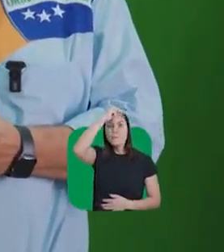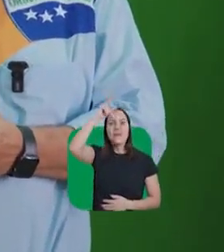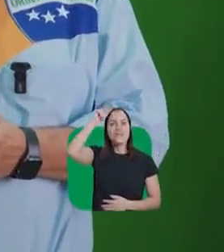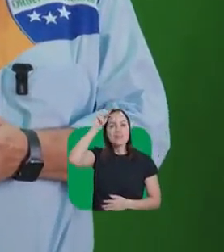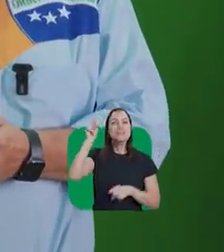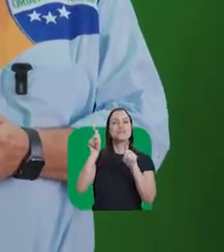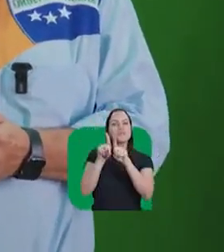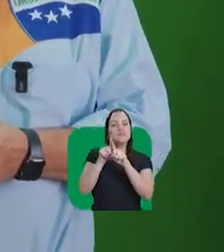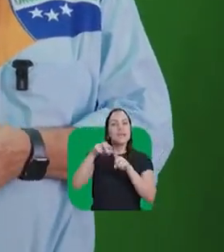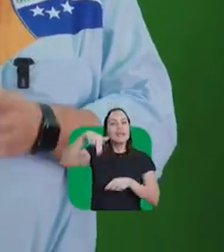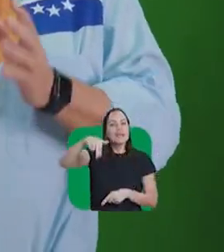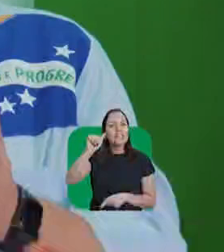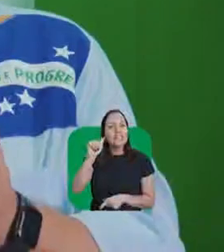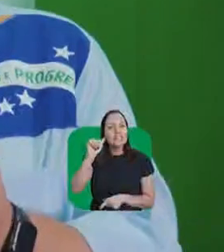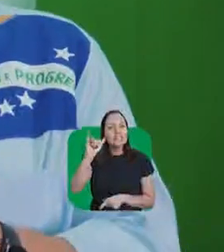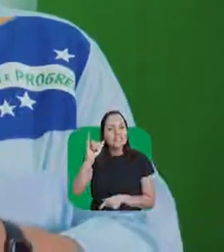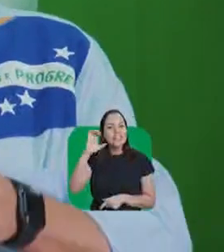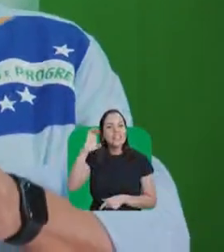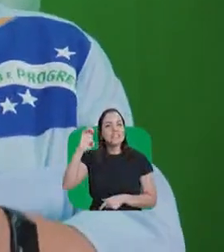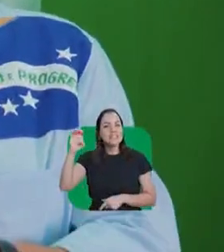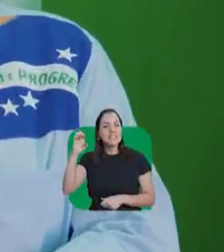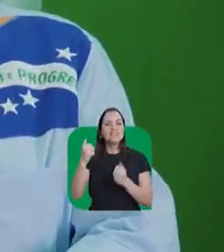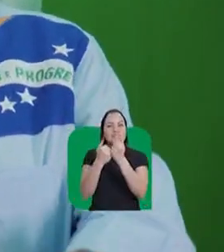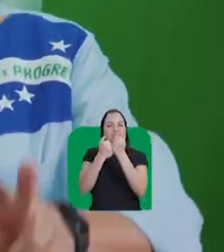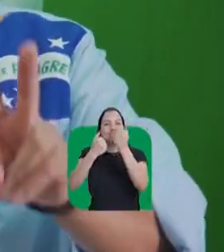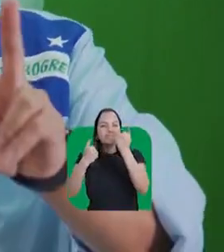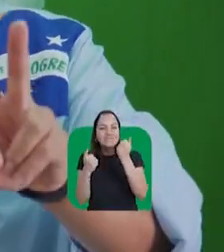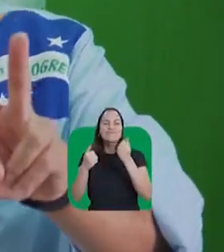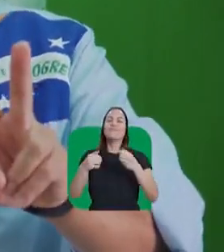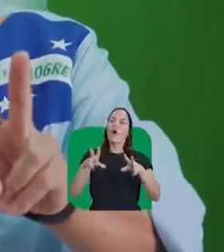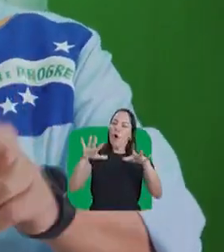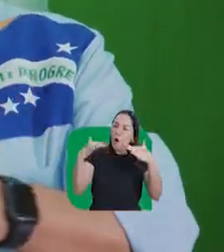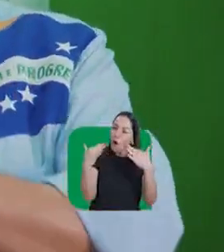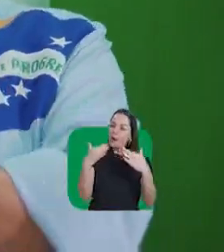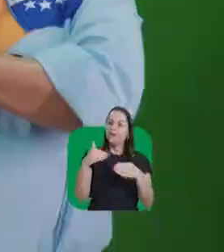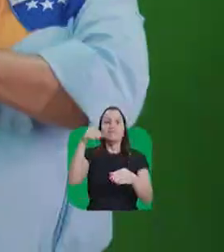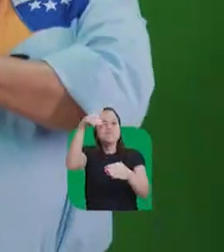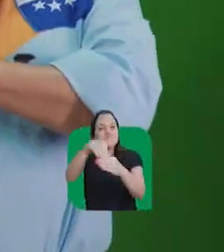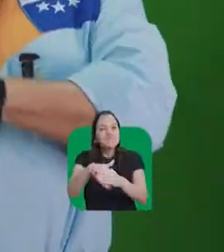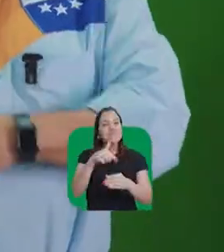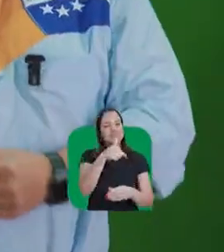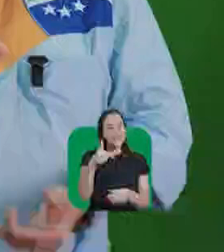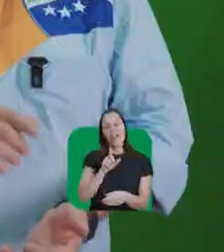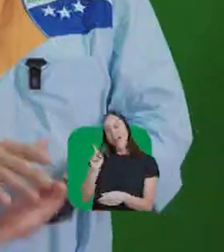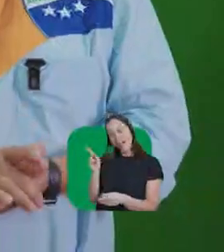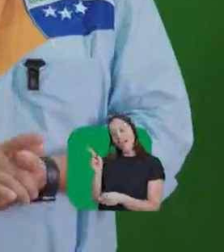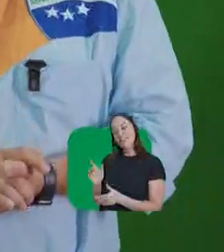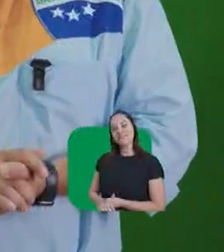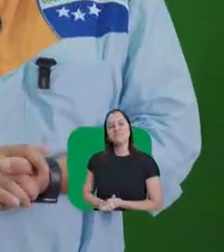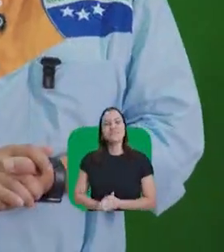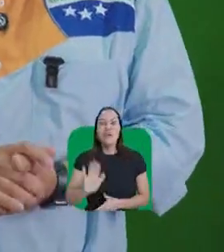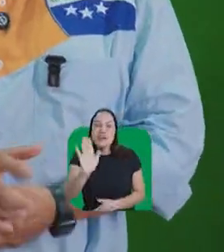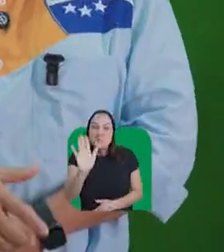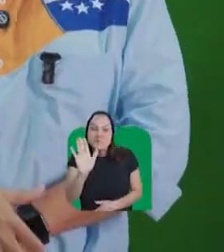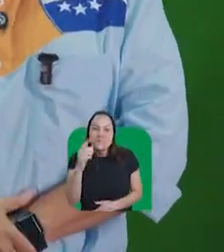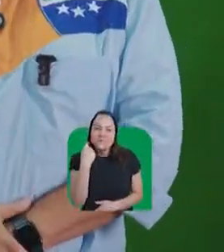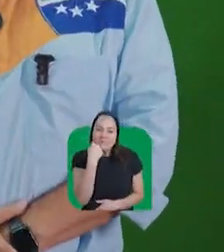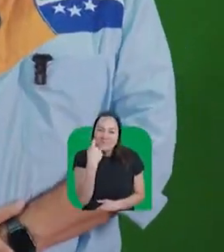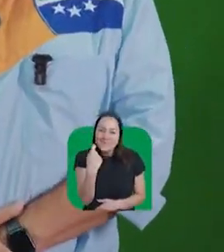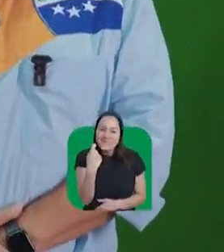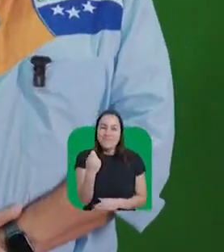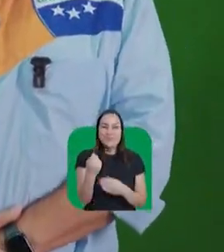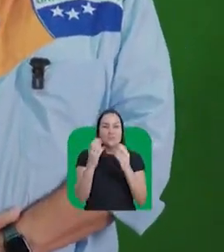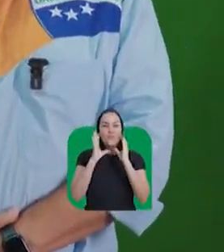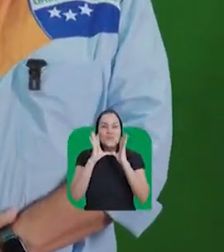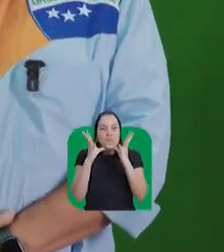vice-prefeita Nice e olha esse é o voto correto Vot em 22 e olha o que ele vai falar para vocês pessoal de arba eu tenho uma